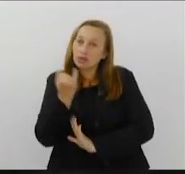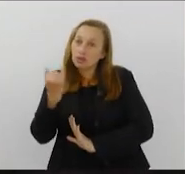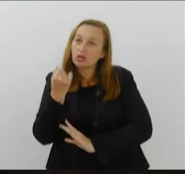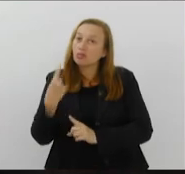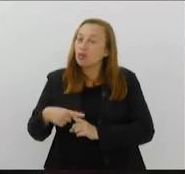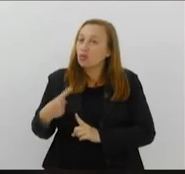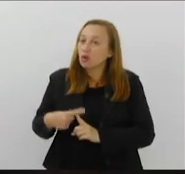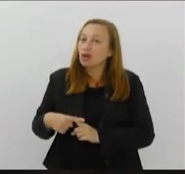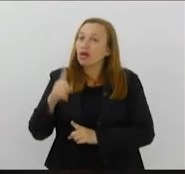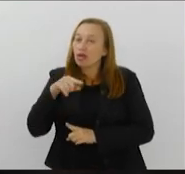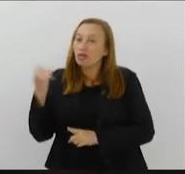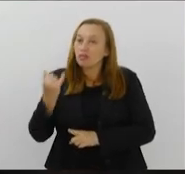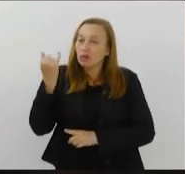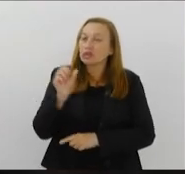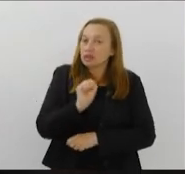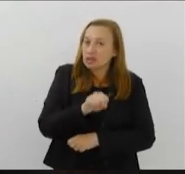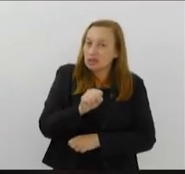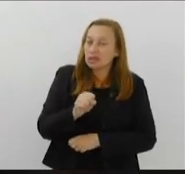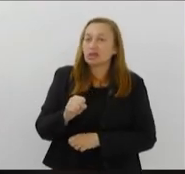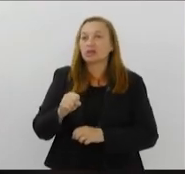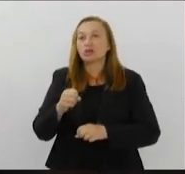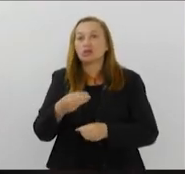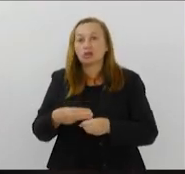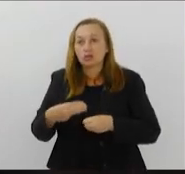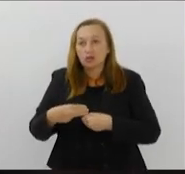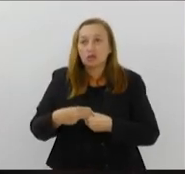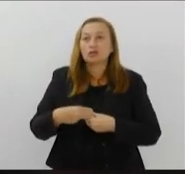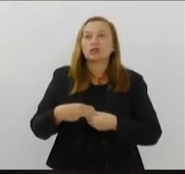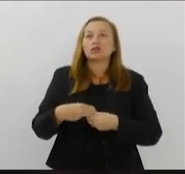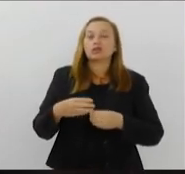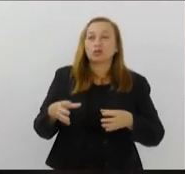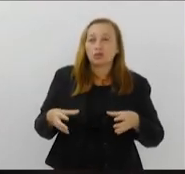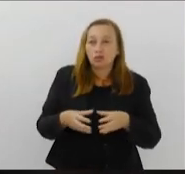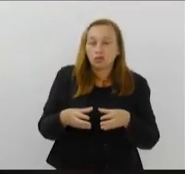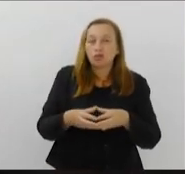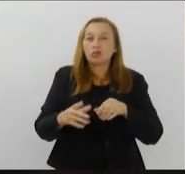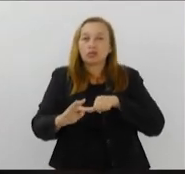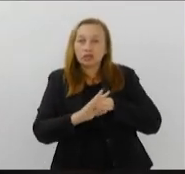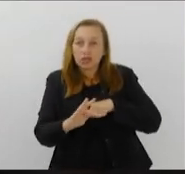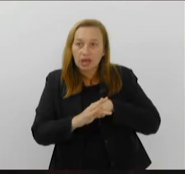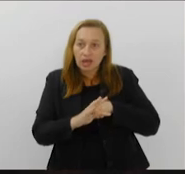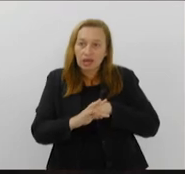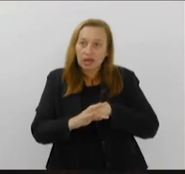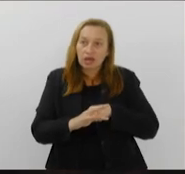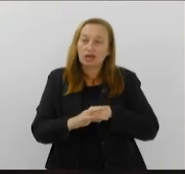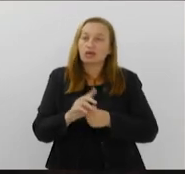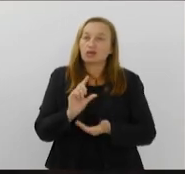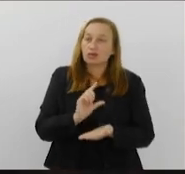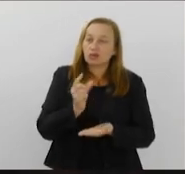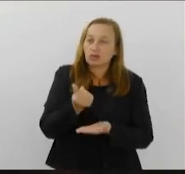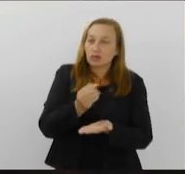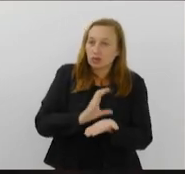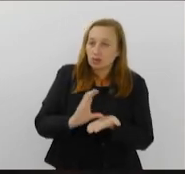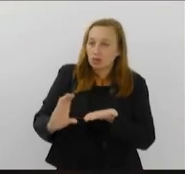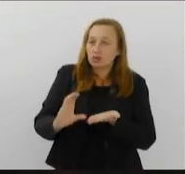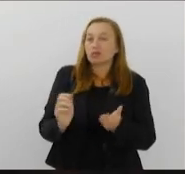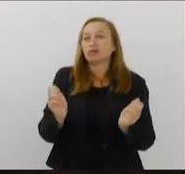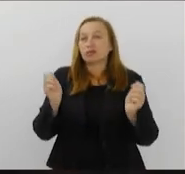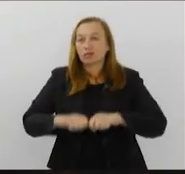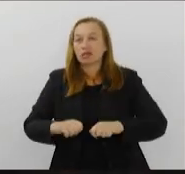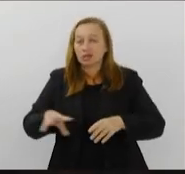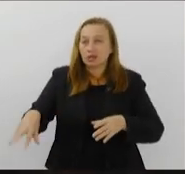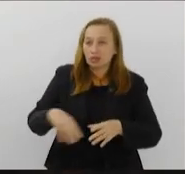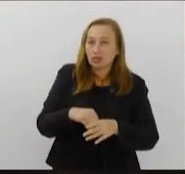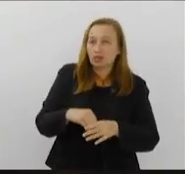porque é muito importante, sim, que os municípios eles tenham corpo técnico, tenham recursos e estejam capacitados para conseguir implementar essa